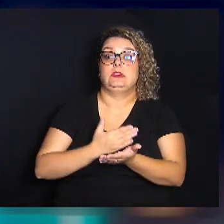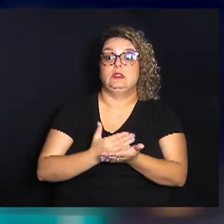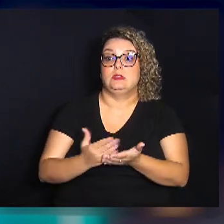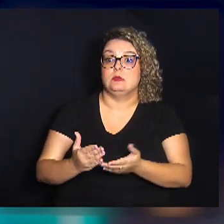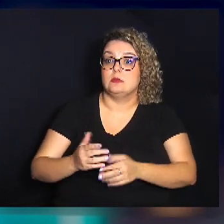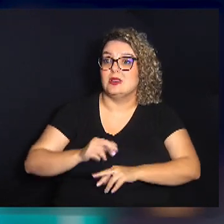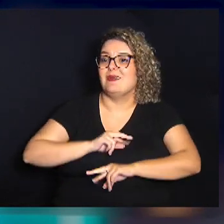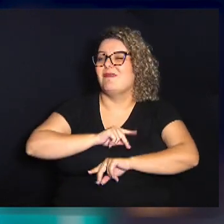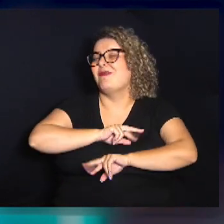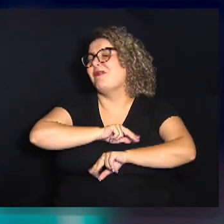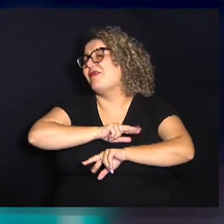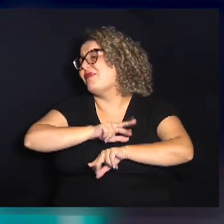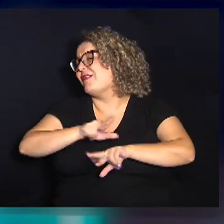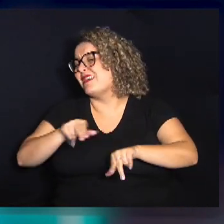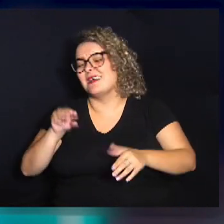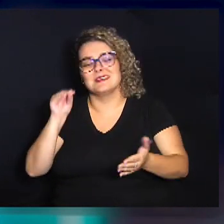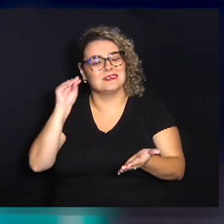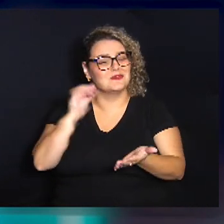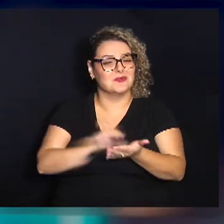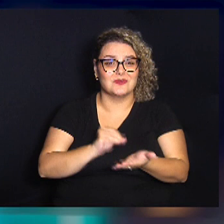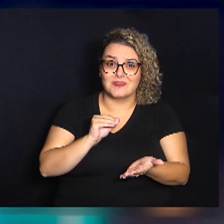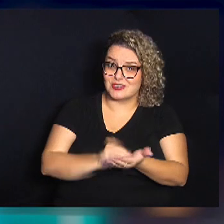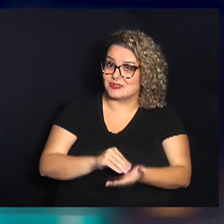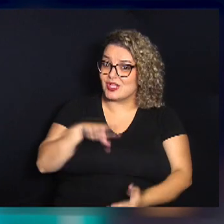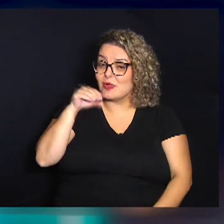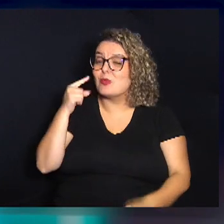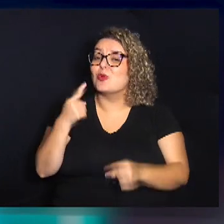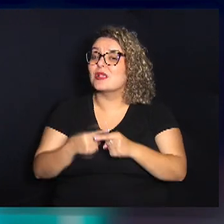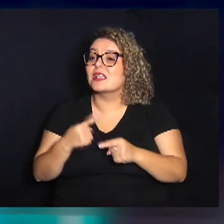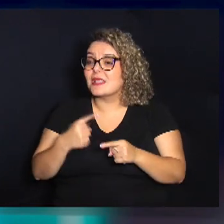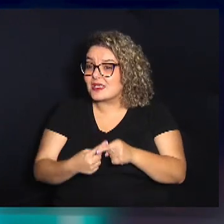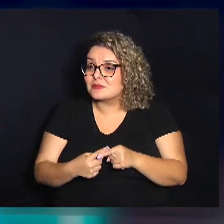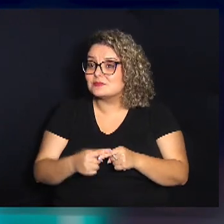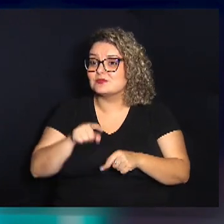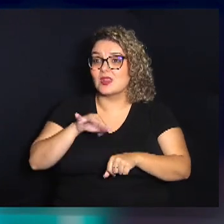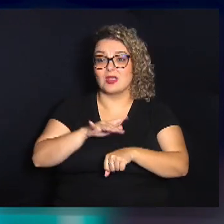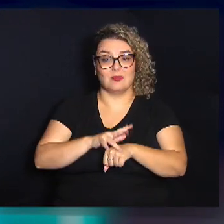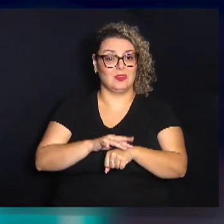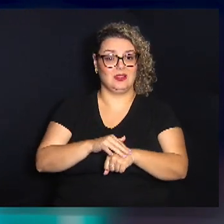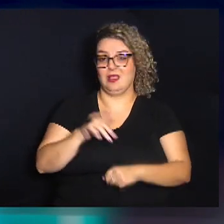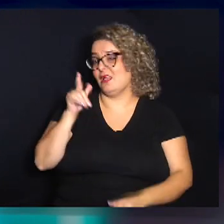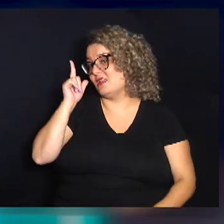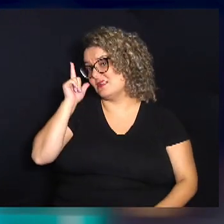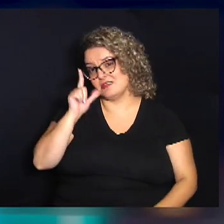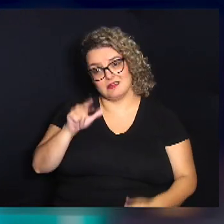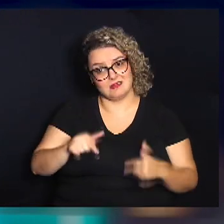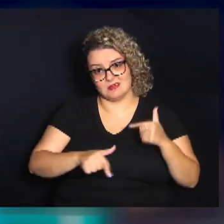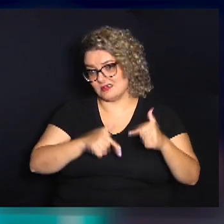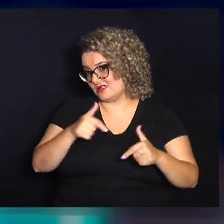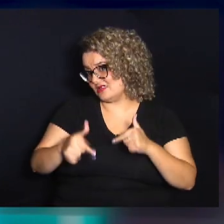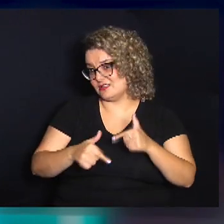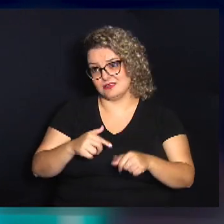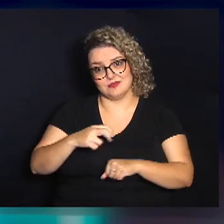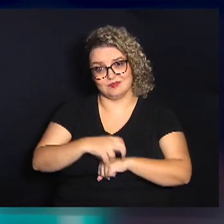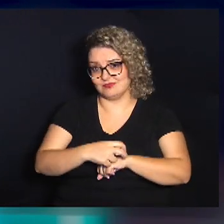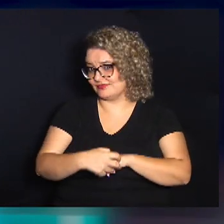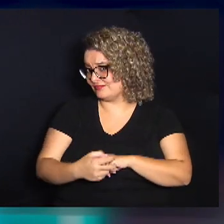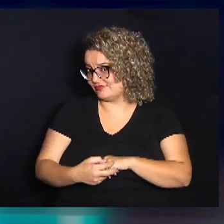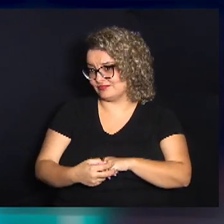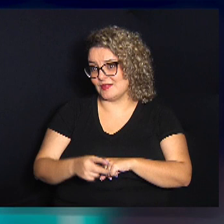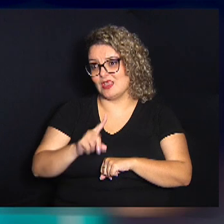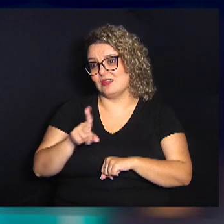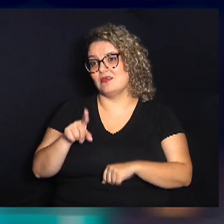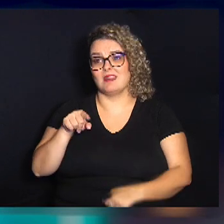muita falta de funcionários. Porque ela é uma doença que você não consegue trabalhar com dengue. Não é que